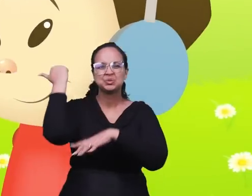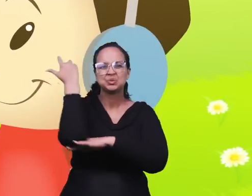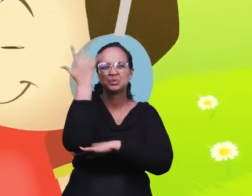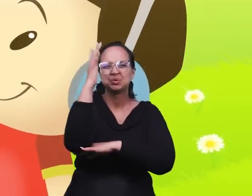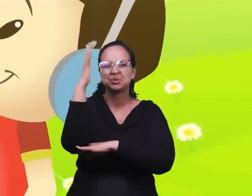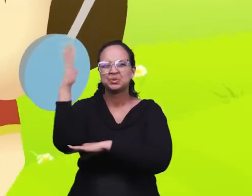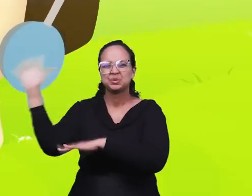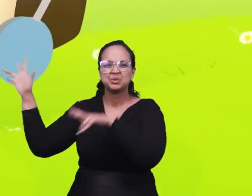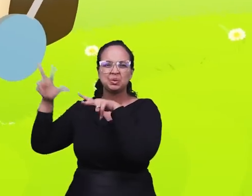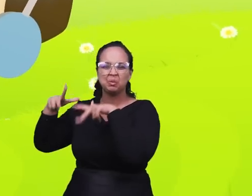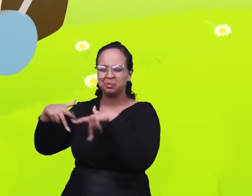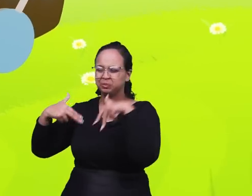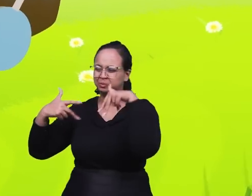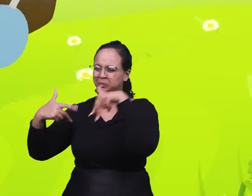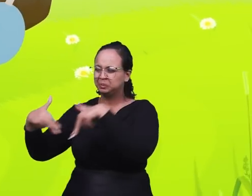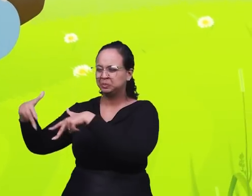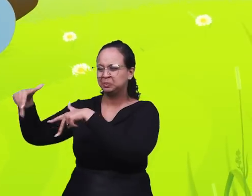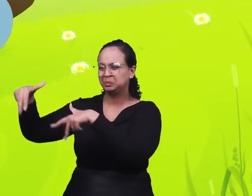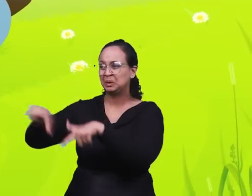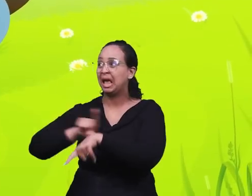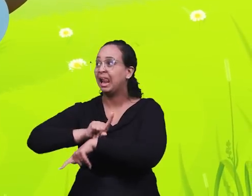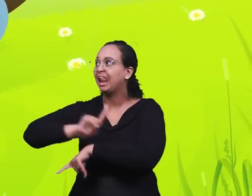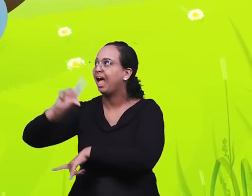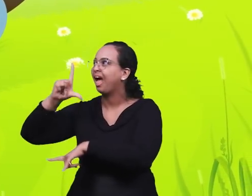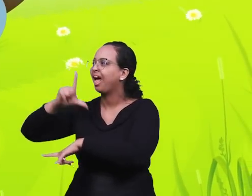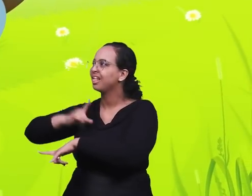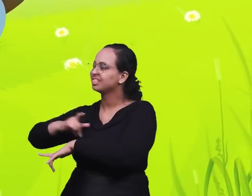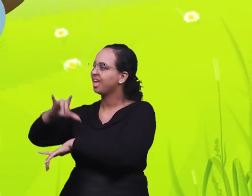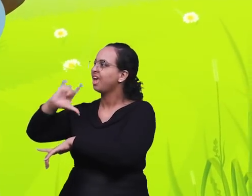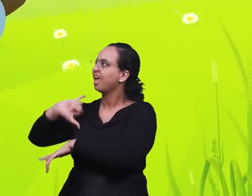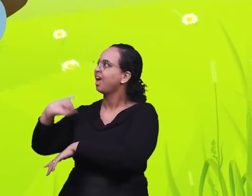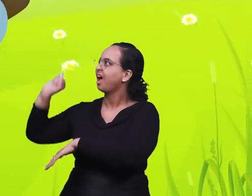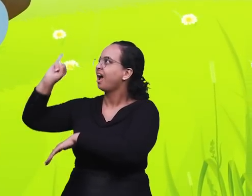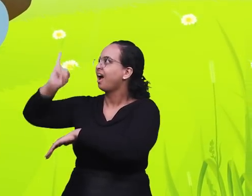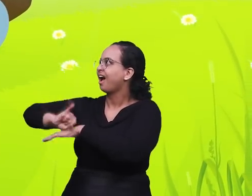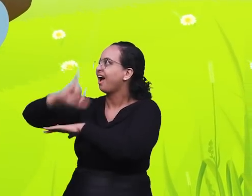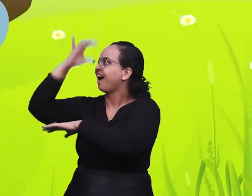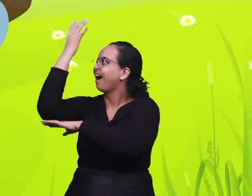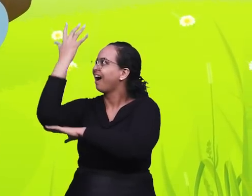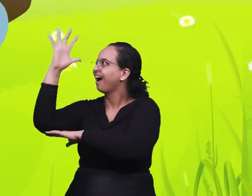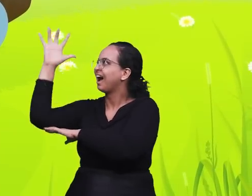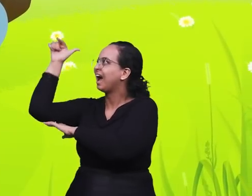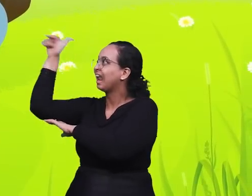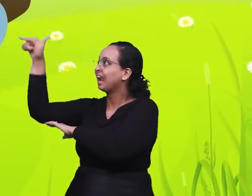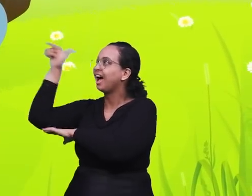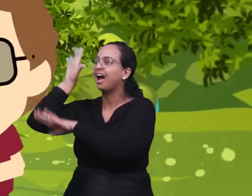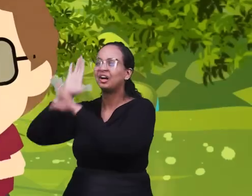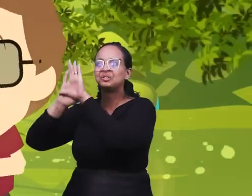passear no jardim do meu Senhor. A árvore